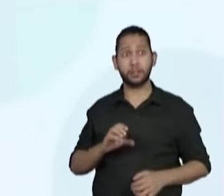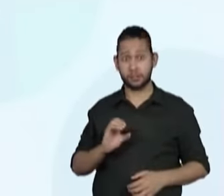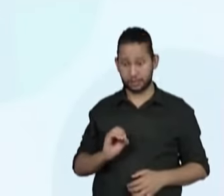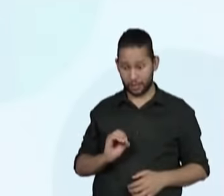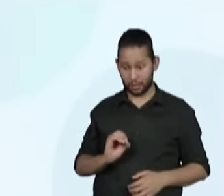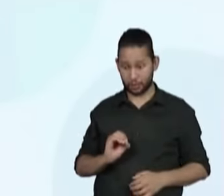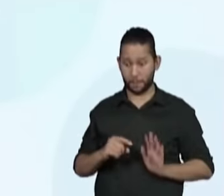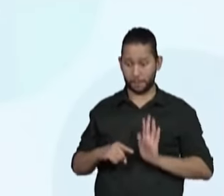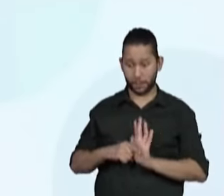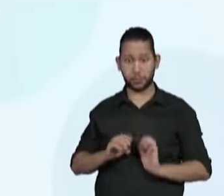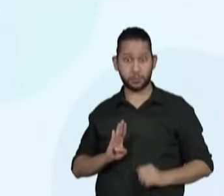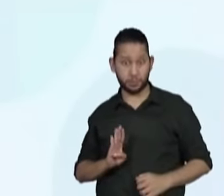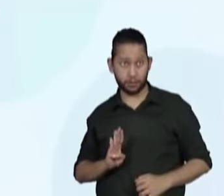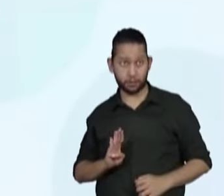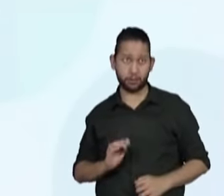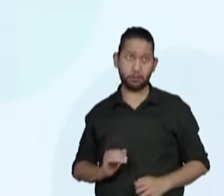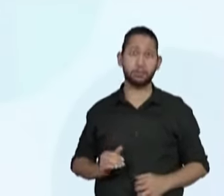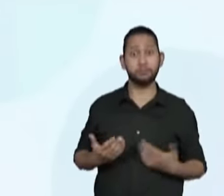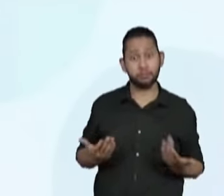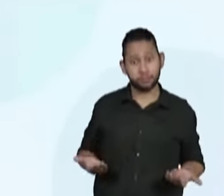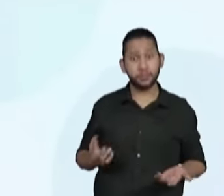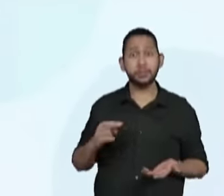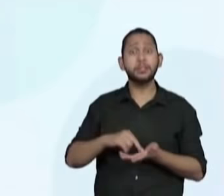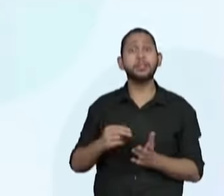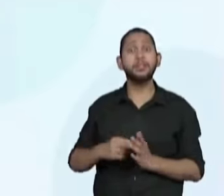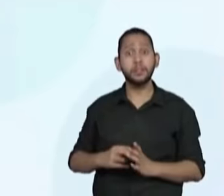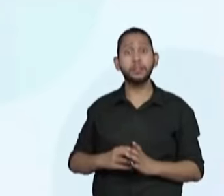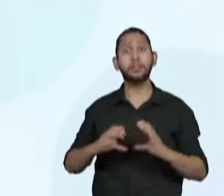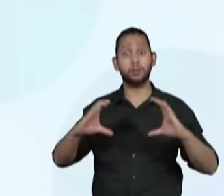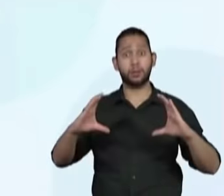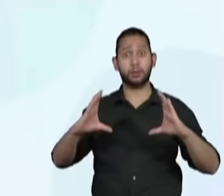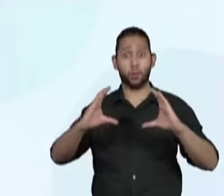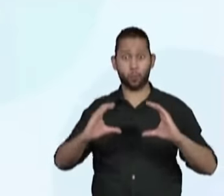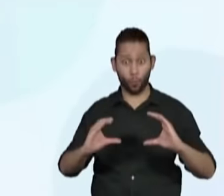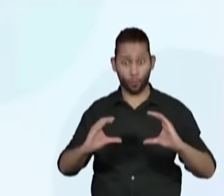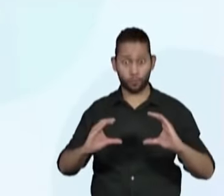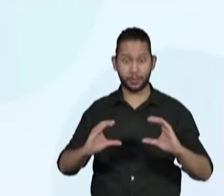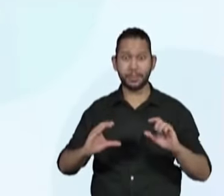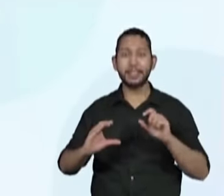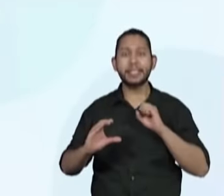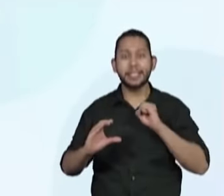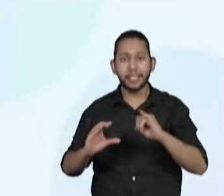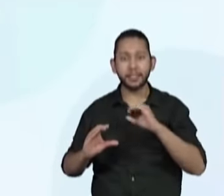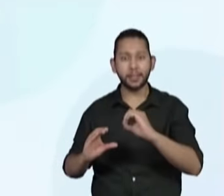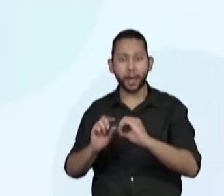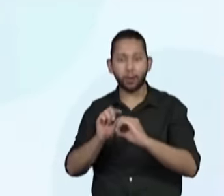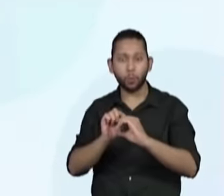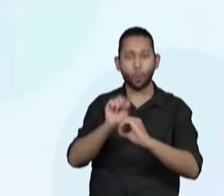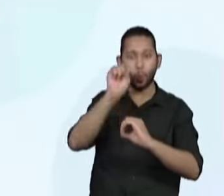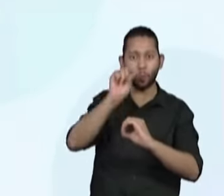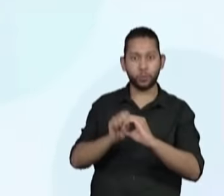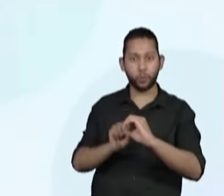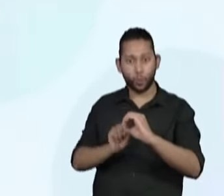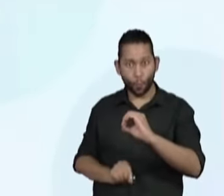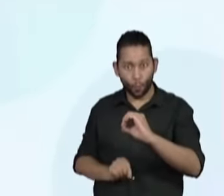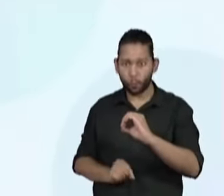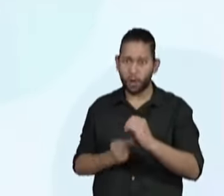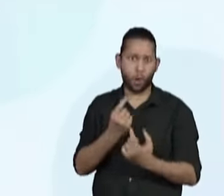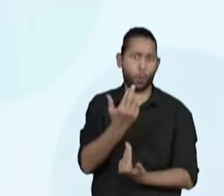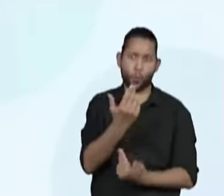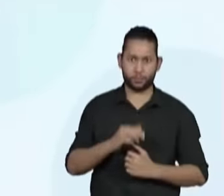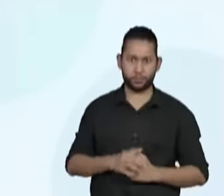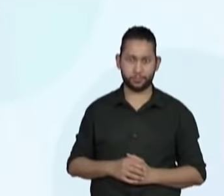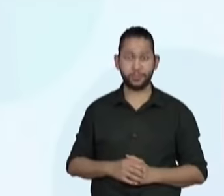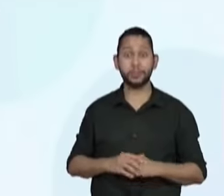B. Essa distância também em módulo é o mesmo tamanho. Então, quando a gente tem a elipse, a gente